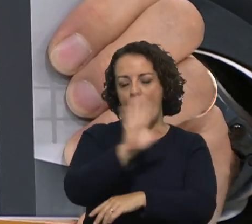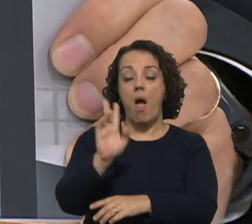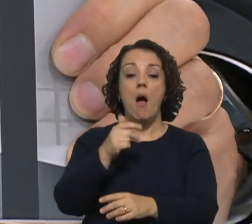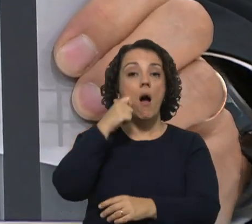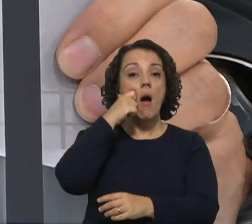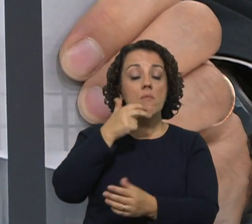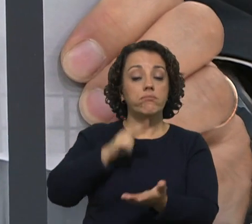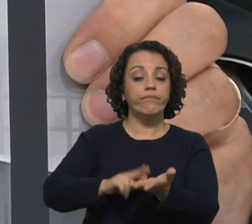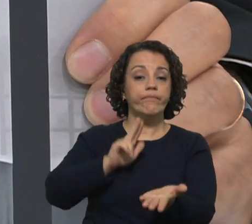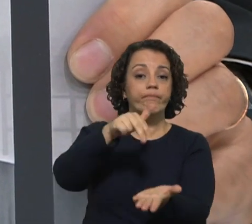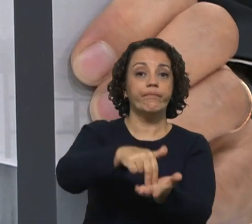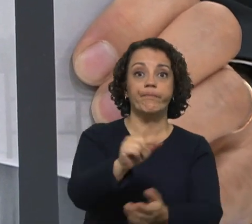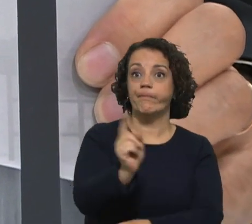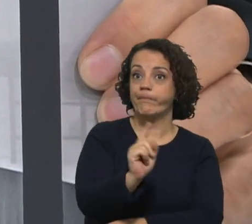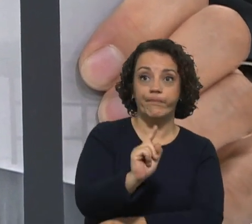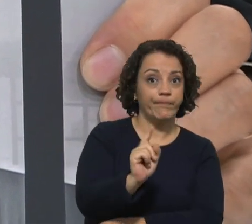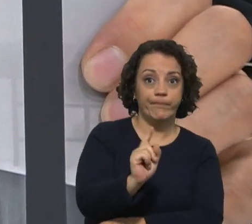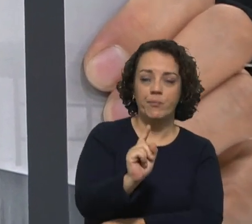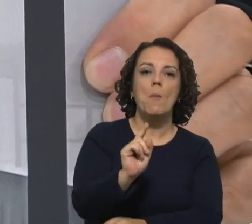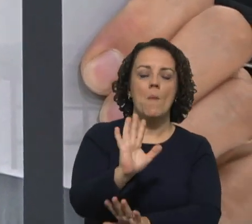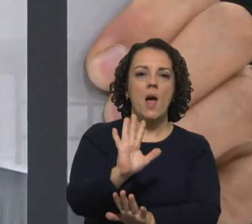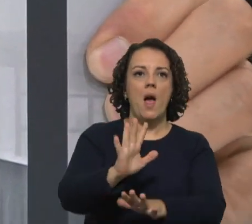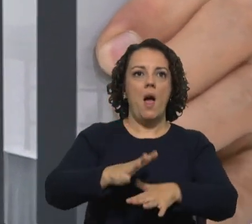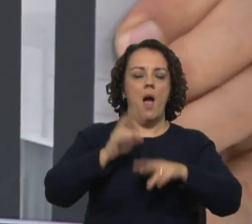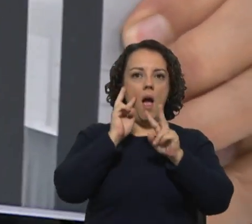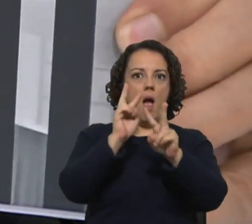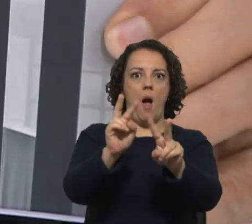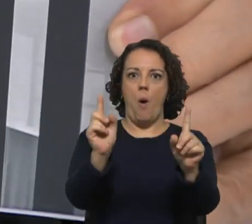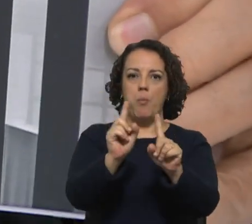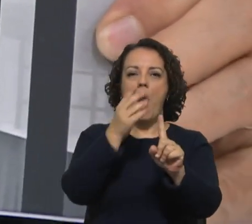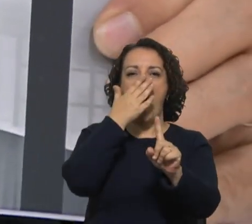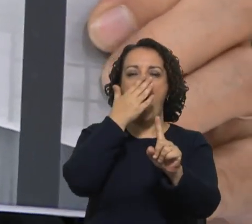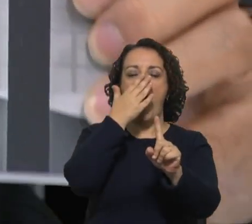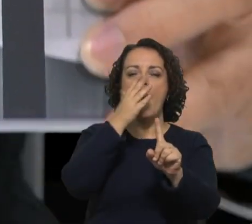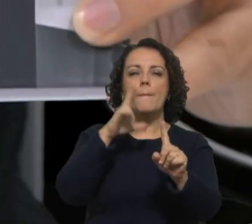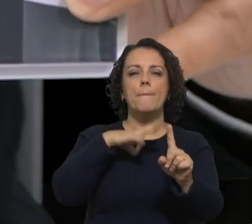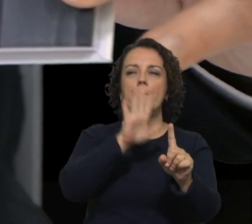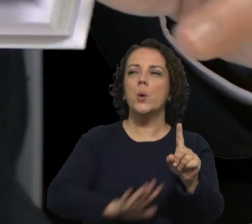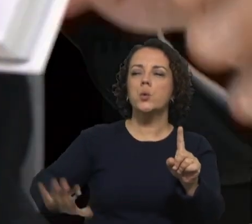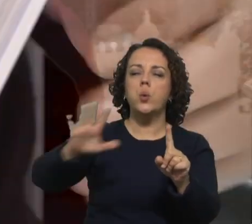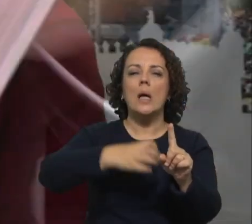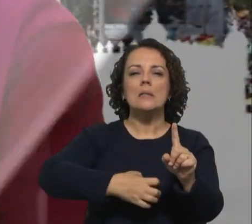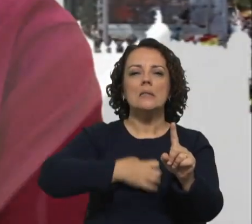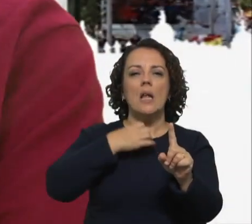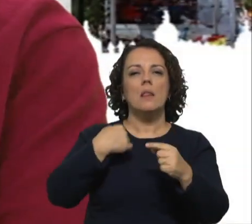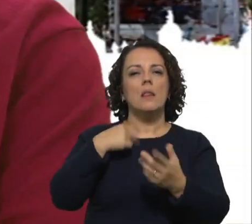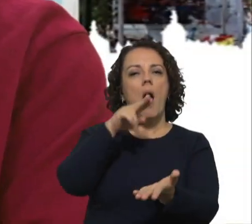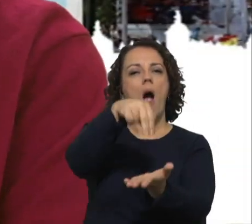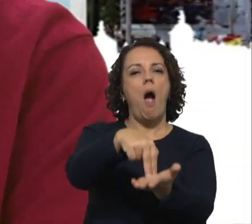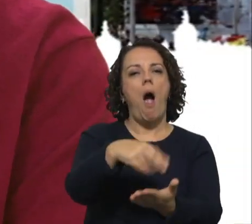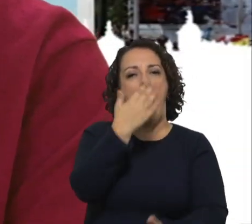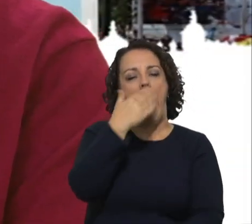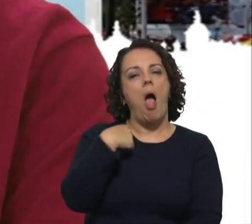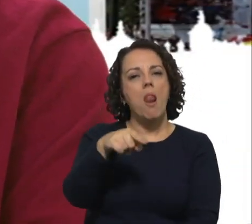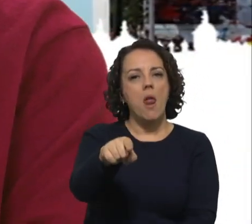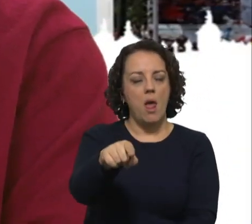fisicamente presentes. Apesar de tudo, sentia-se, não vendo, a presença de um país inteiro. Completamente. E isso era, de facto, são imagens muito